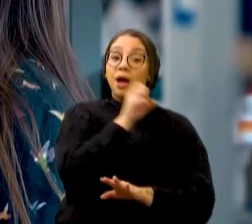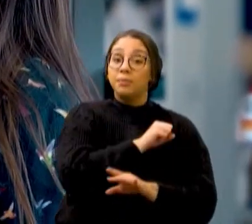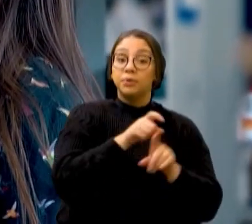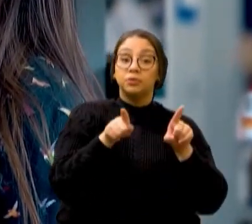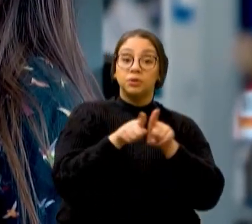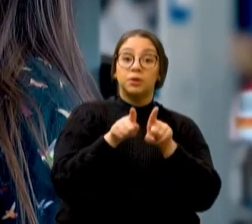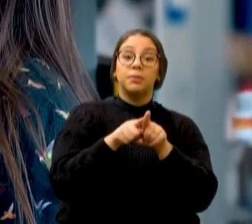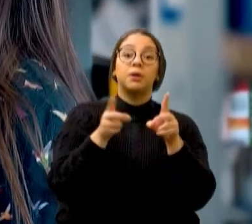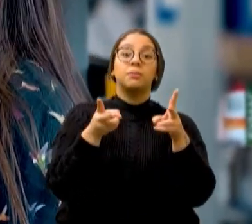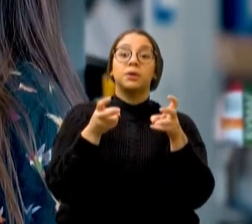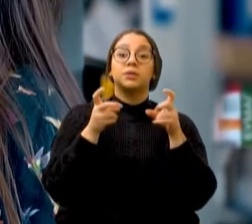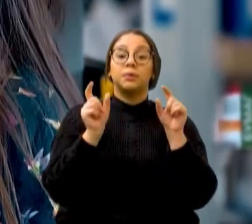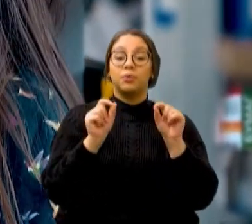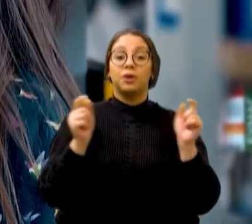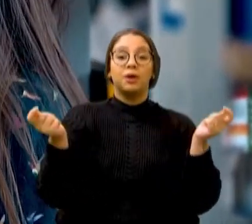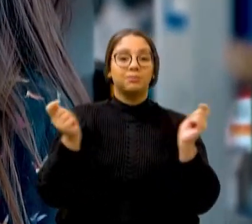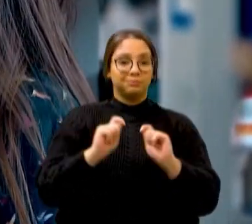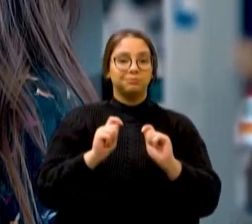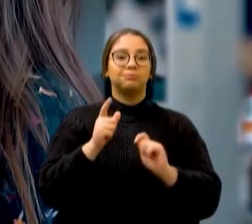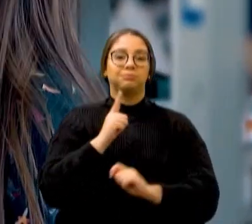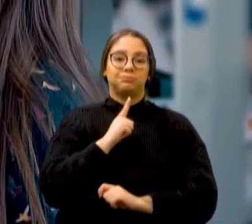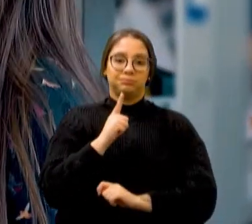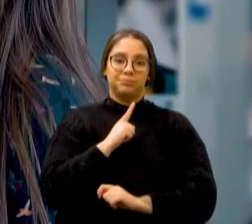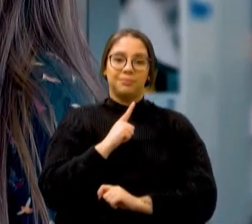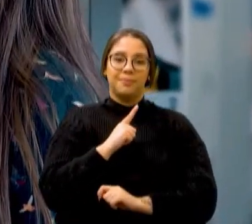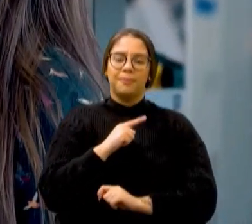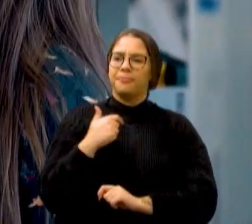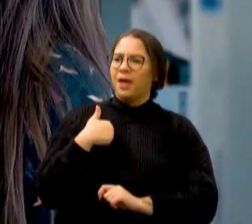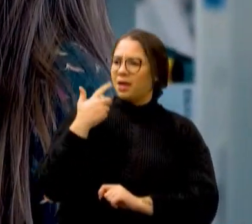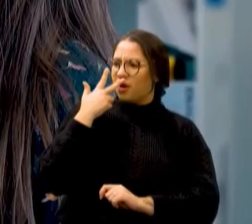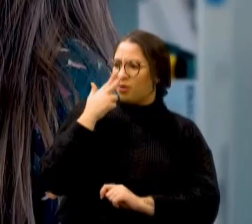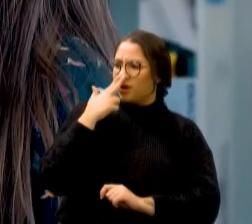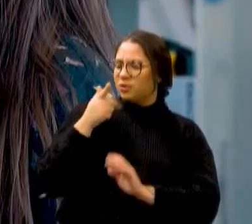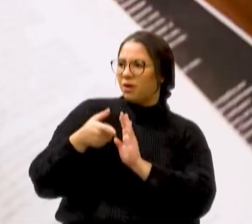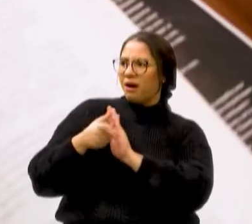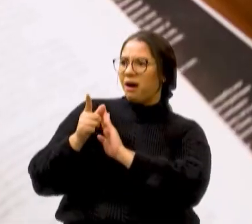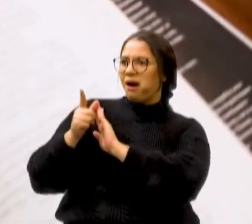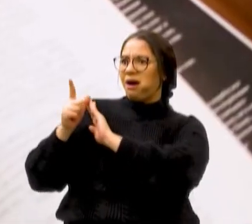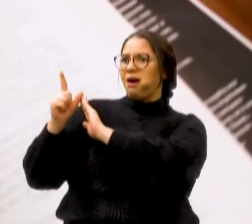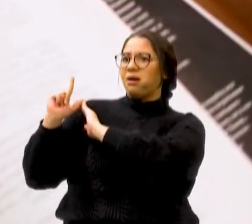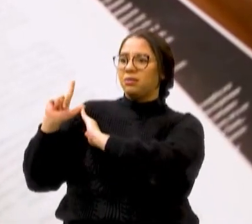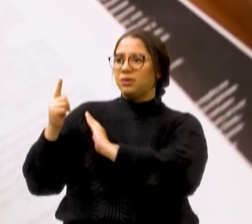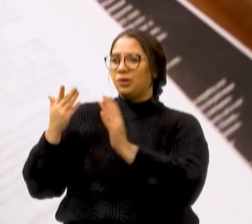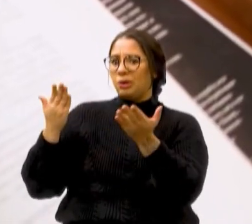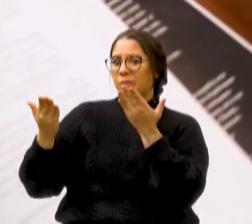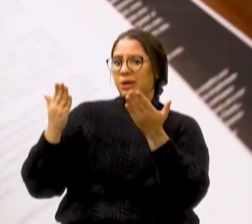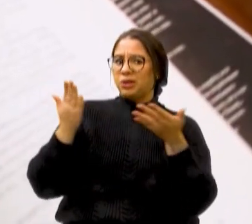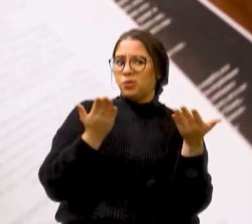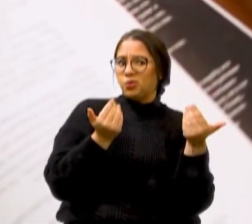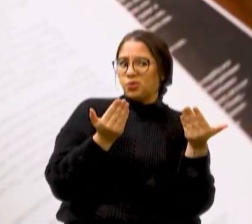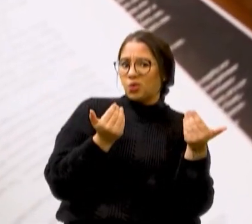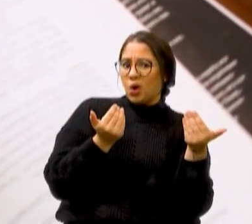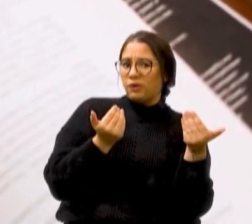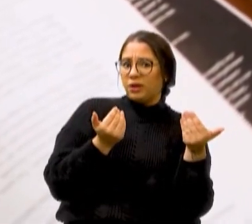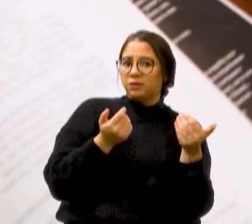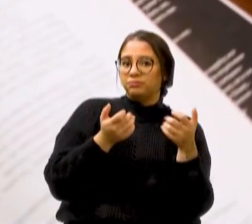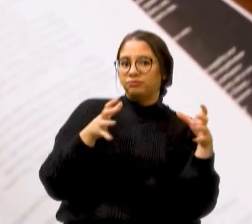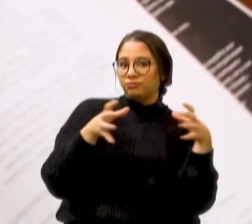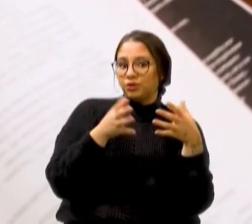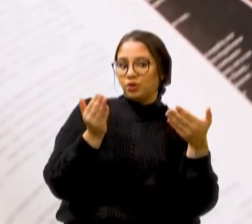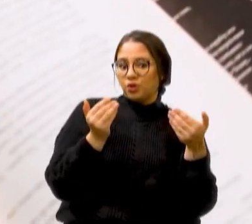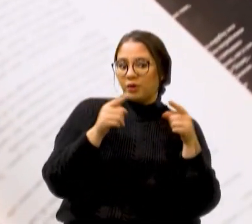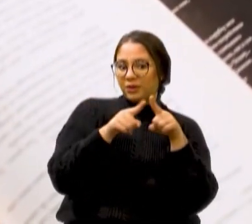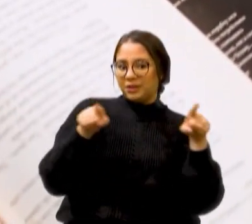mas rapidamente também elas percebem que elas têm uma capacidade grande. Elas acham que vão ficar para trás, se comparando com